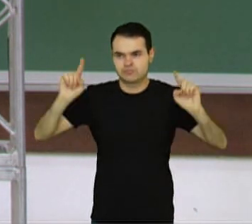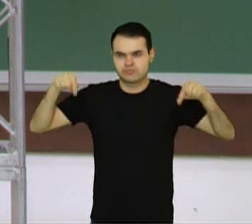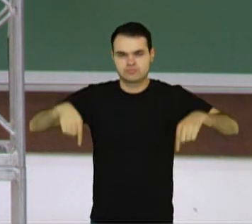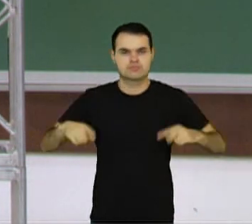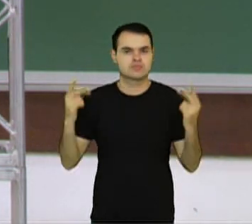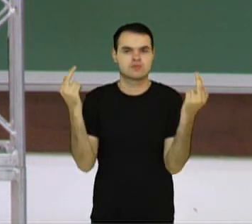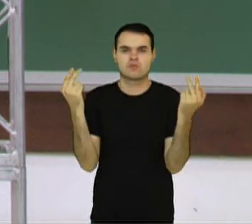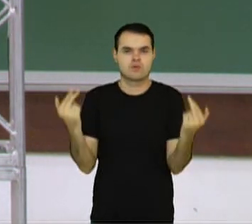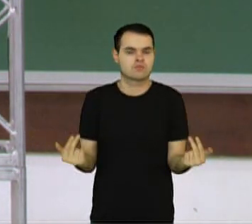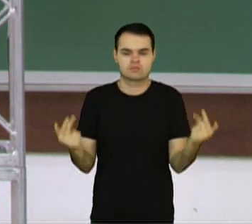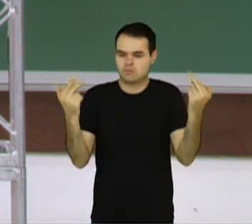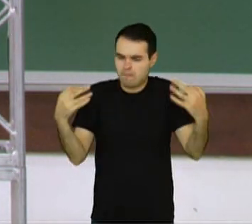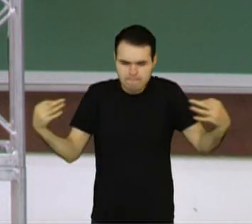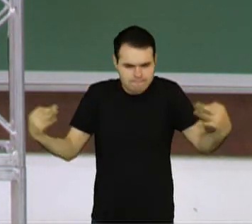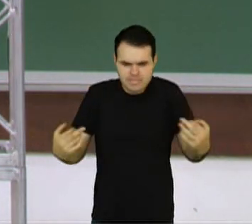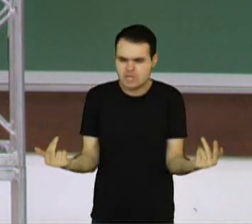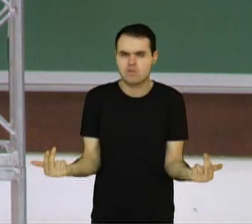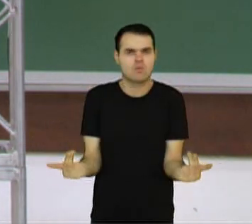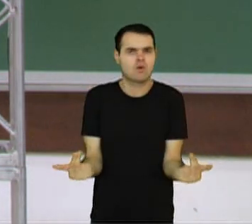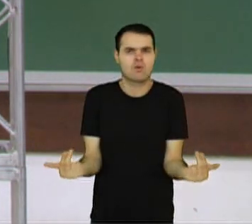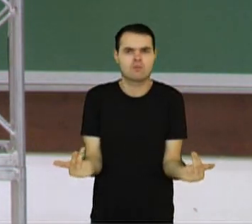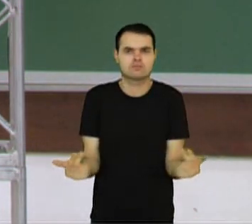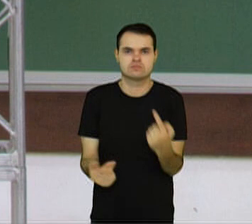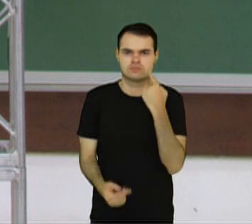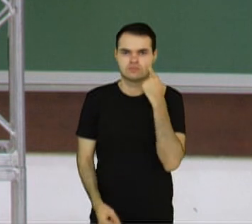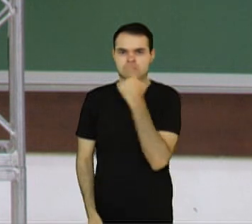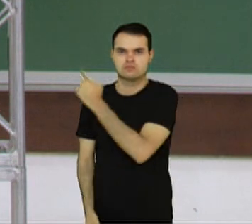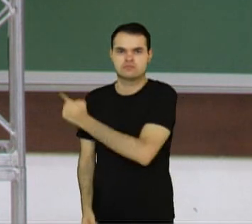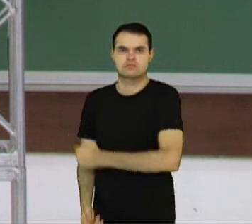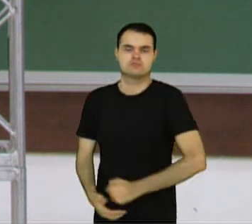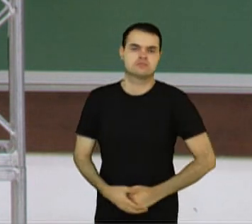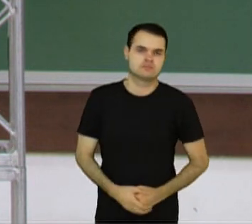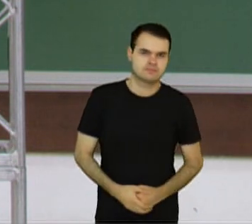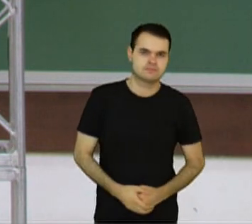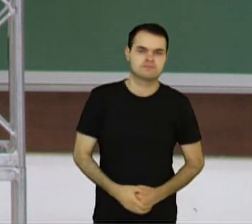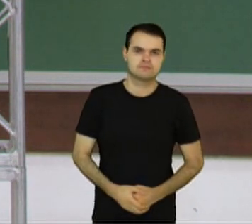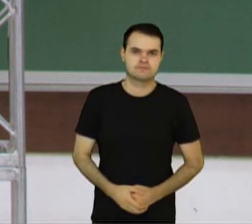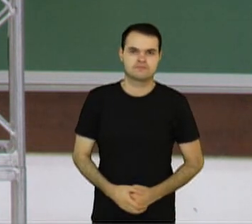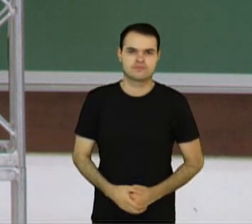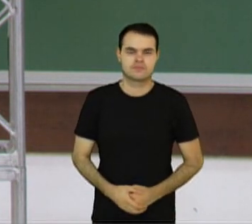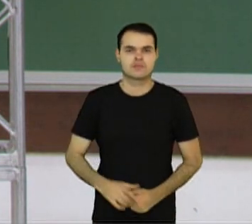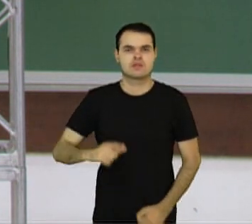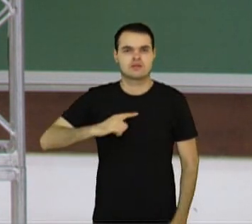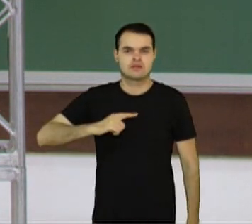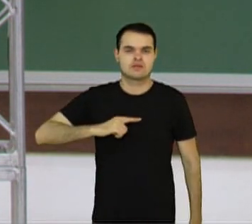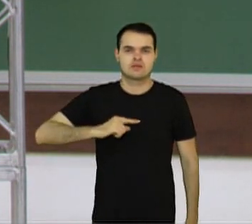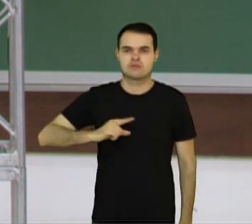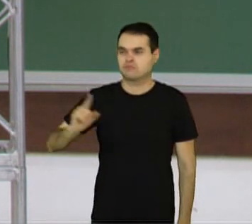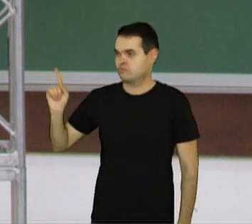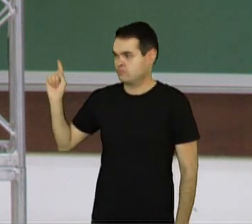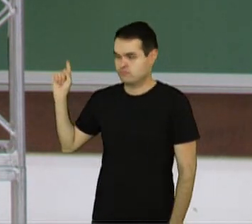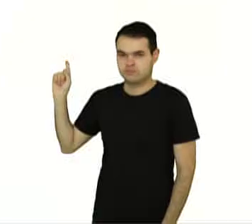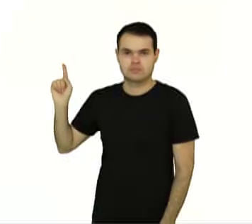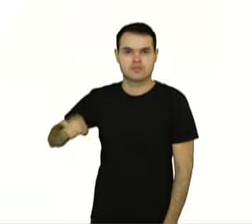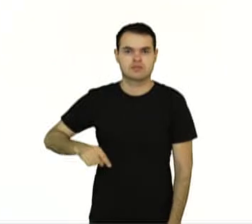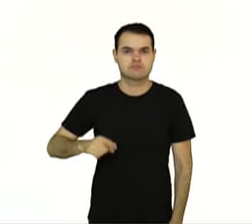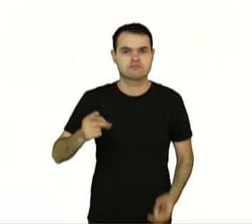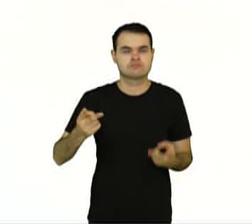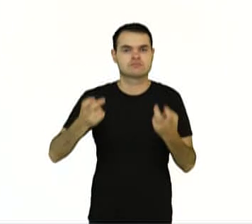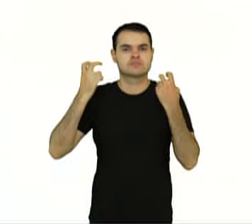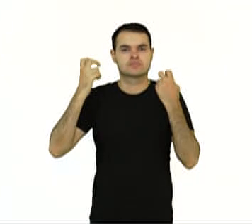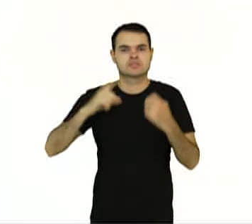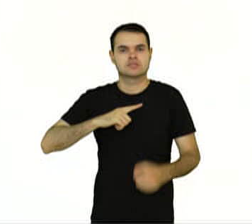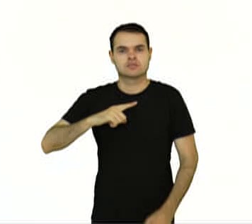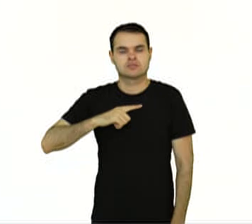é perfeitamente igual. Olha o que acontece nessa circunstância. Temos aqui então a ideia dessa imagem onde você tem esse tipo